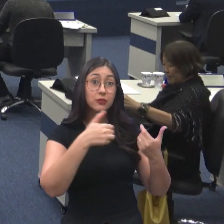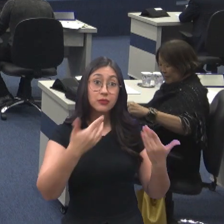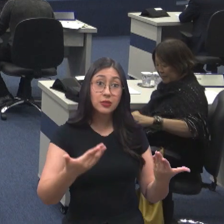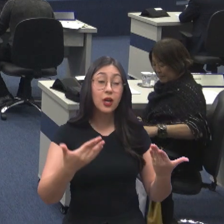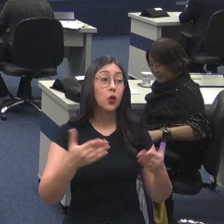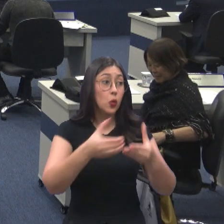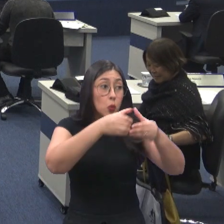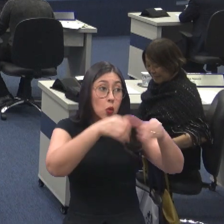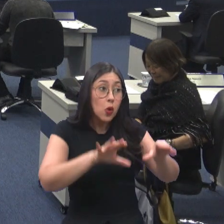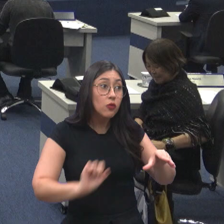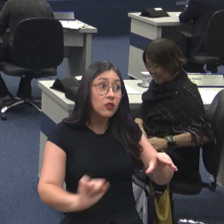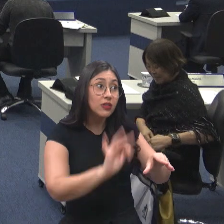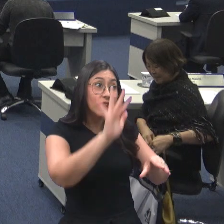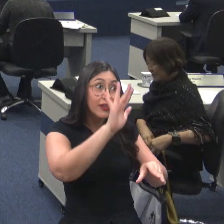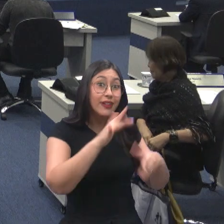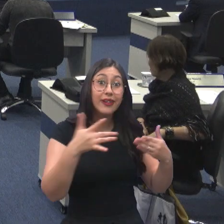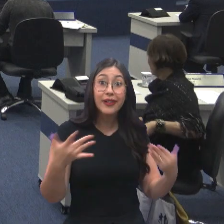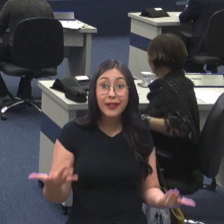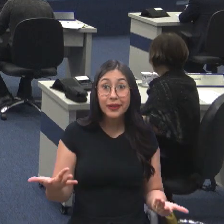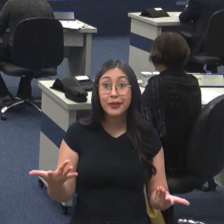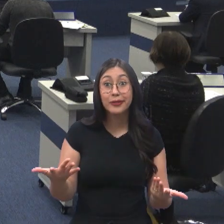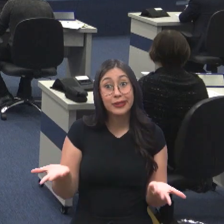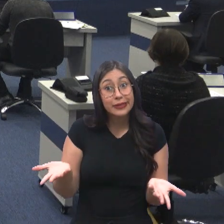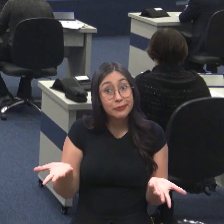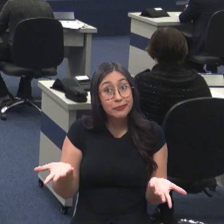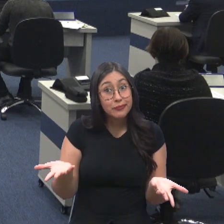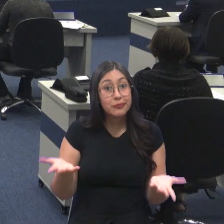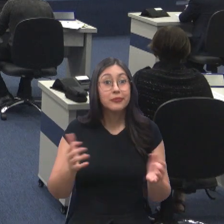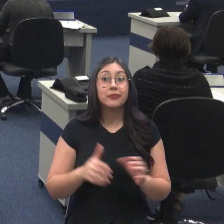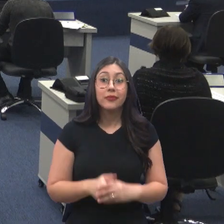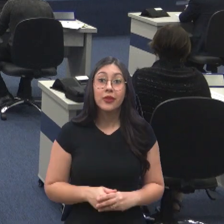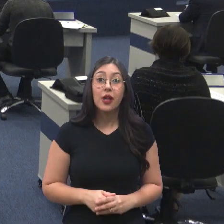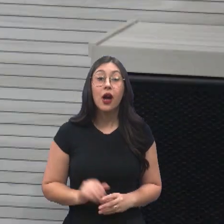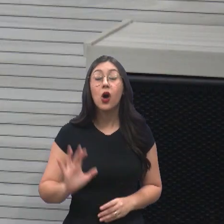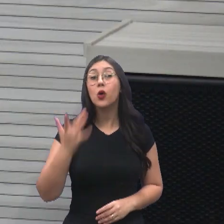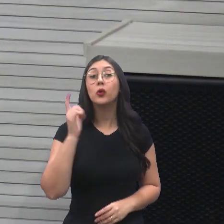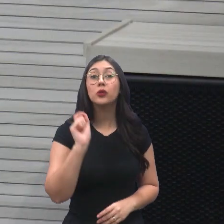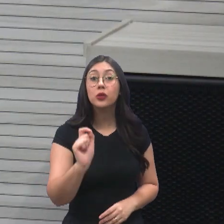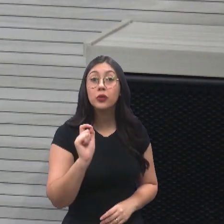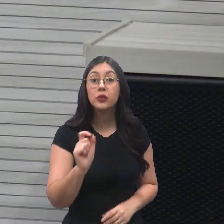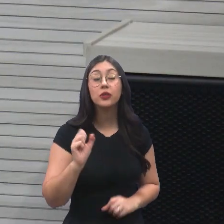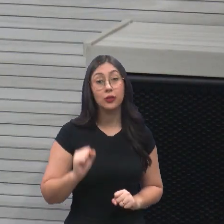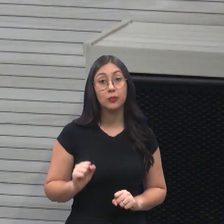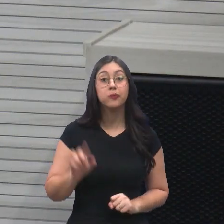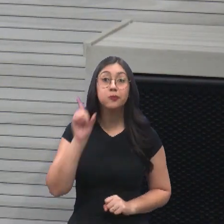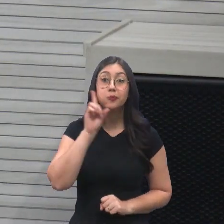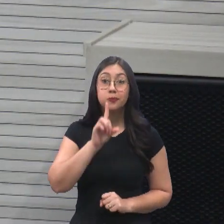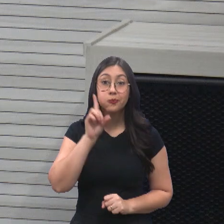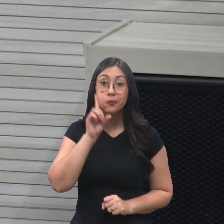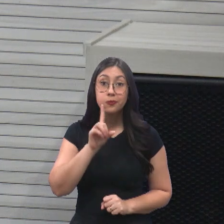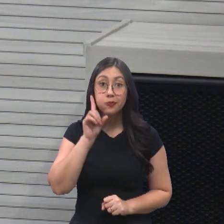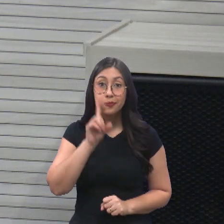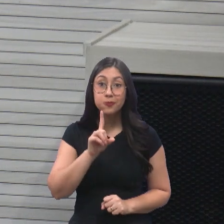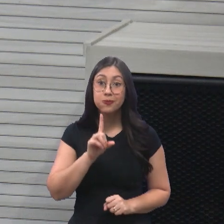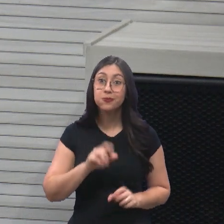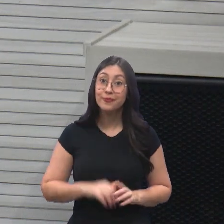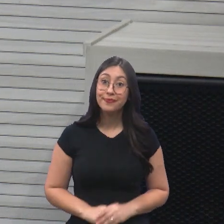é? Então, é por essa questão. Mas o que acontece? Estados Unidos está...